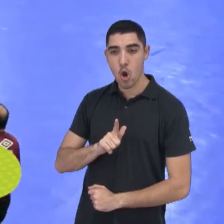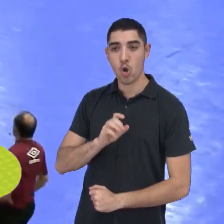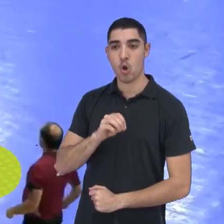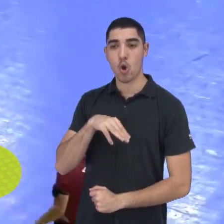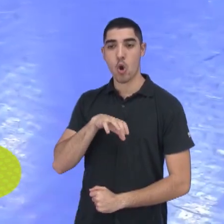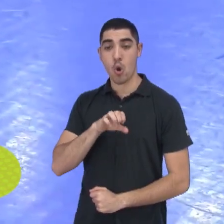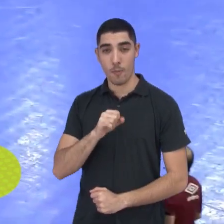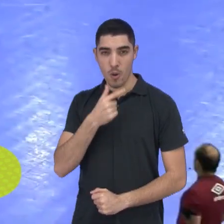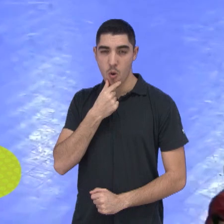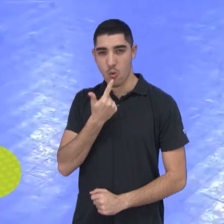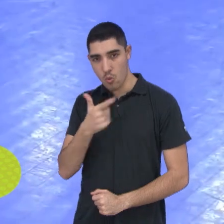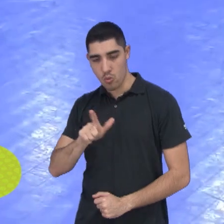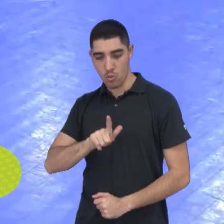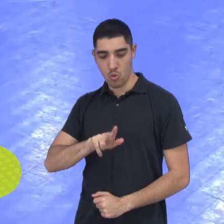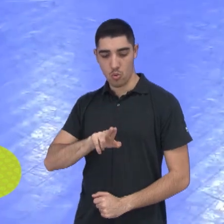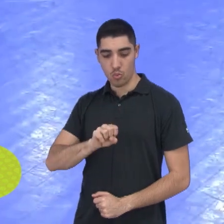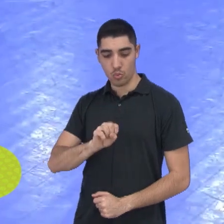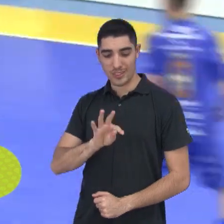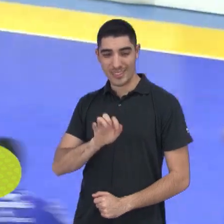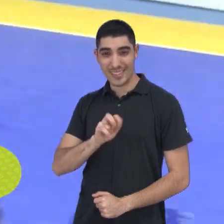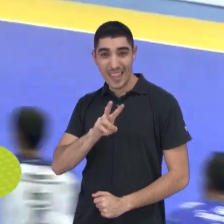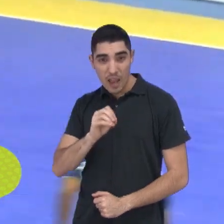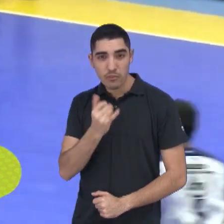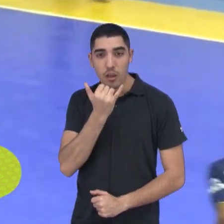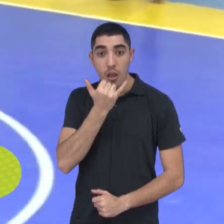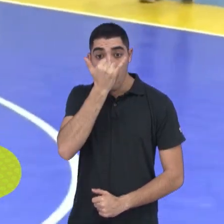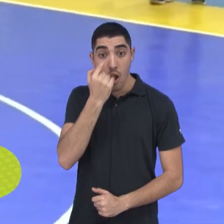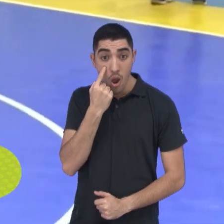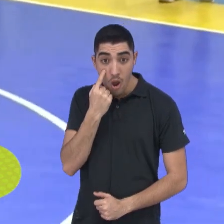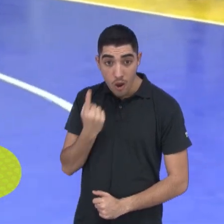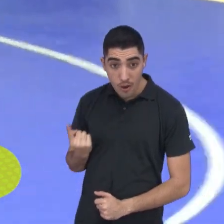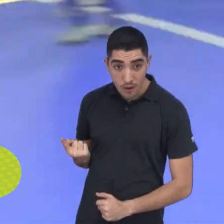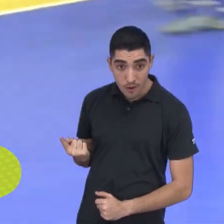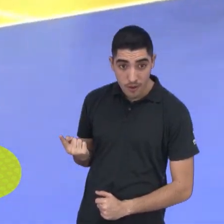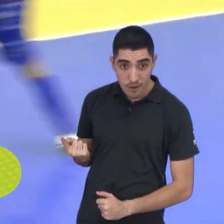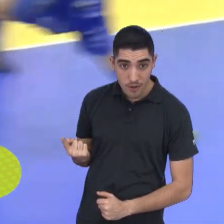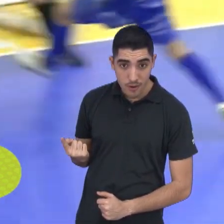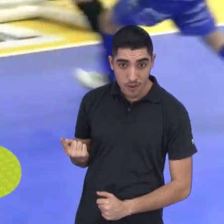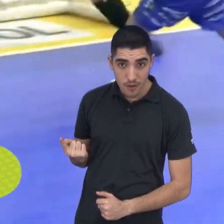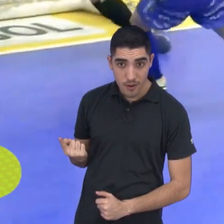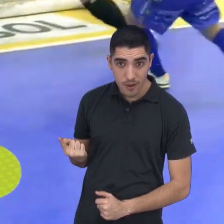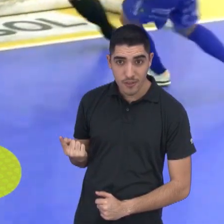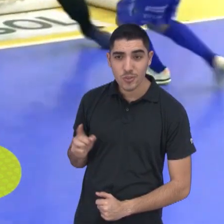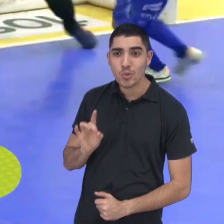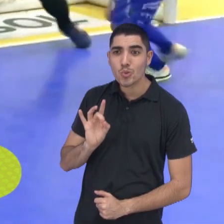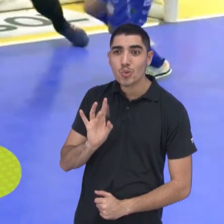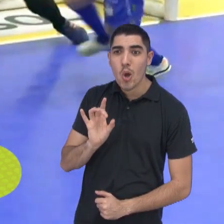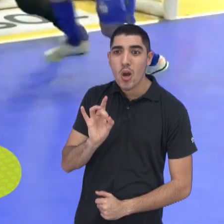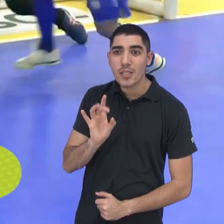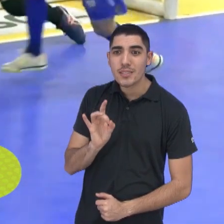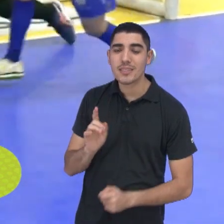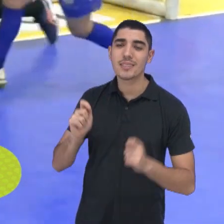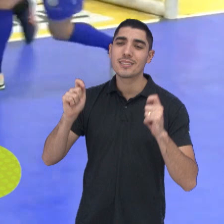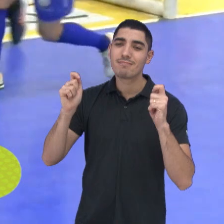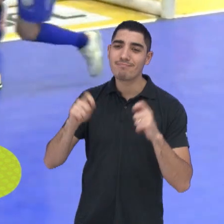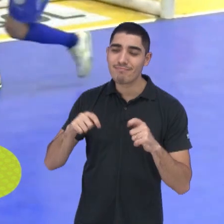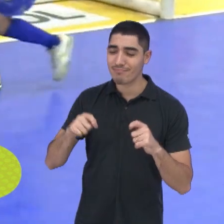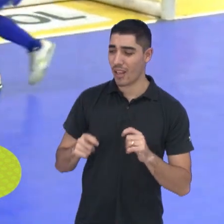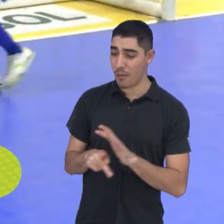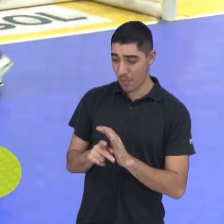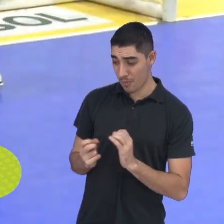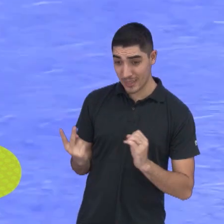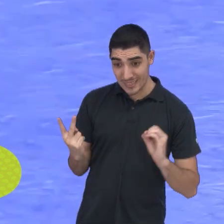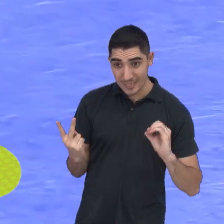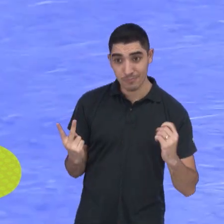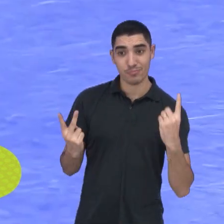E Gustavo, de coxa, mandou por cima. Olha o detalhe, ele, a bola e o gol. Perdeu a chance de diminuir o placar para o